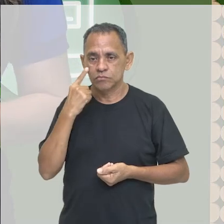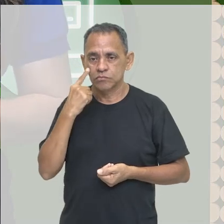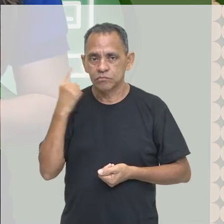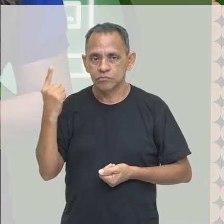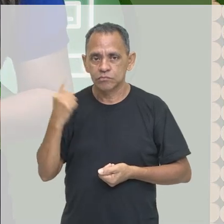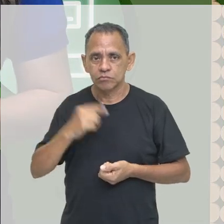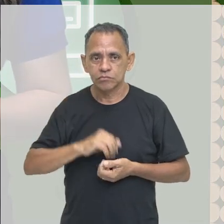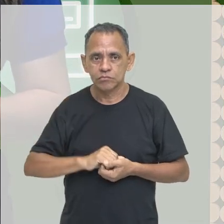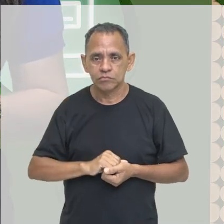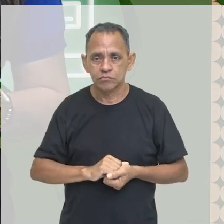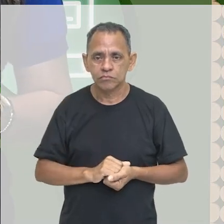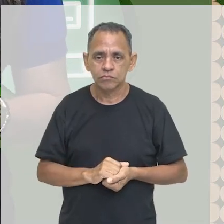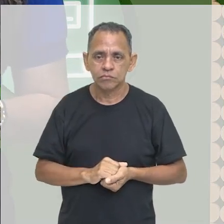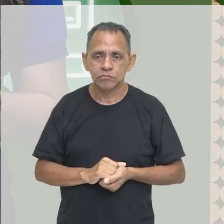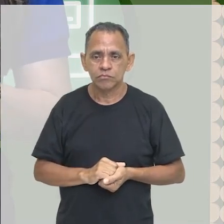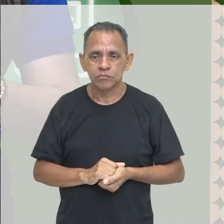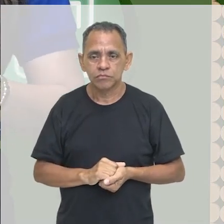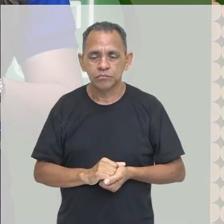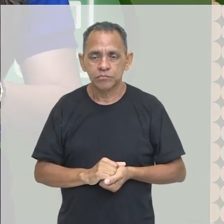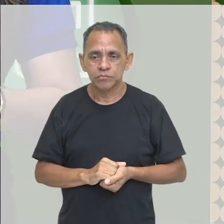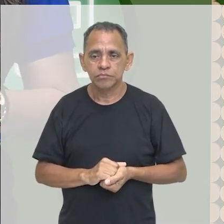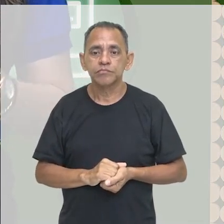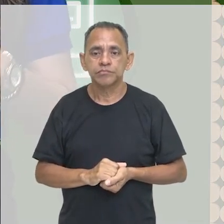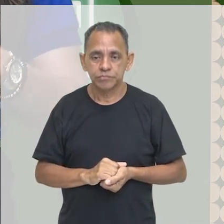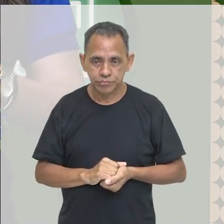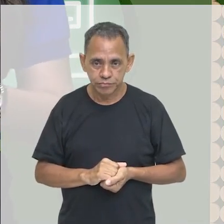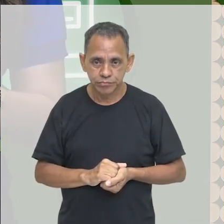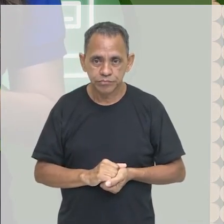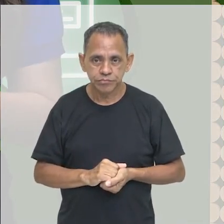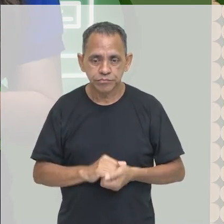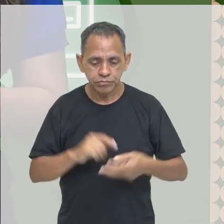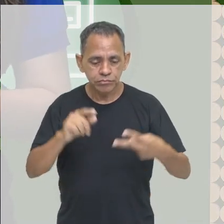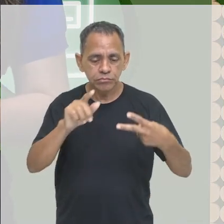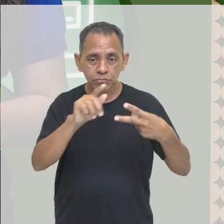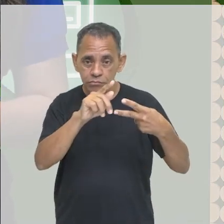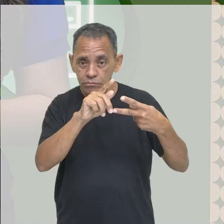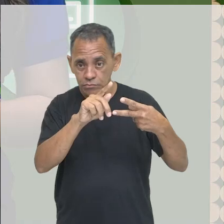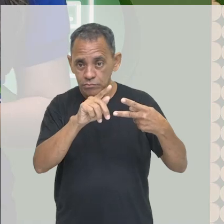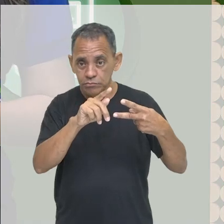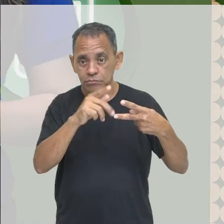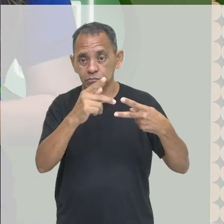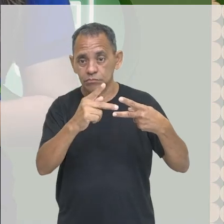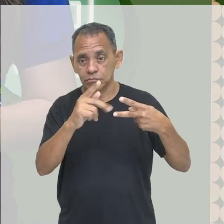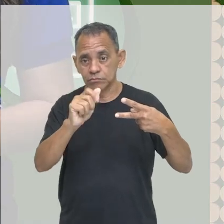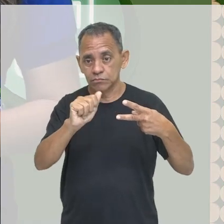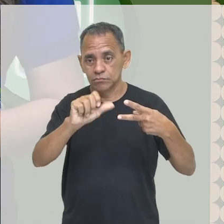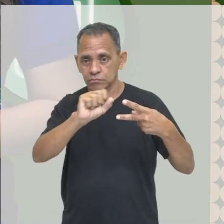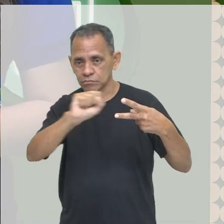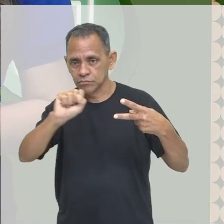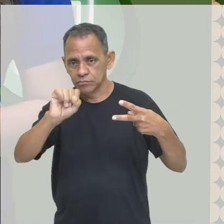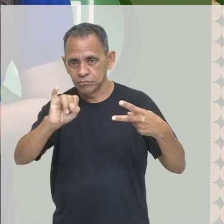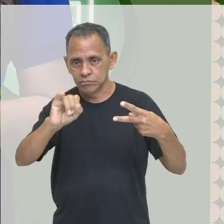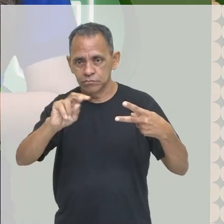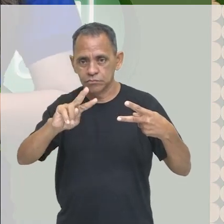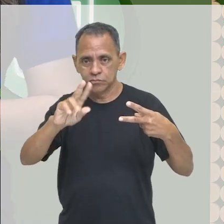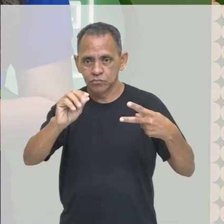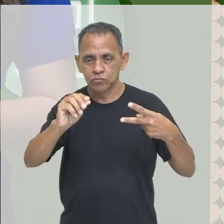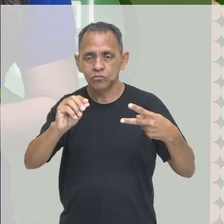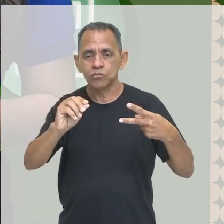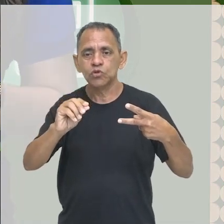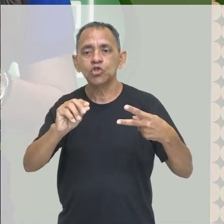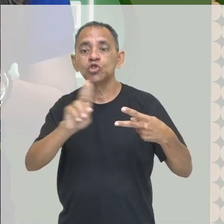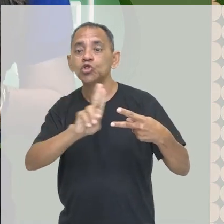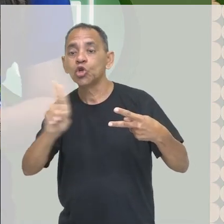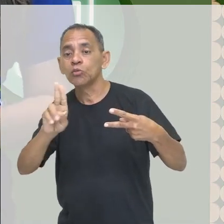transporte passivo, sendo que esse transporte ele é um pouco diferente. O nome desse transporte passivo é